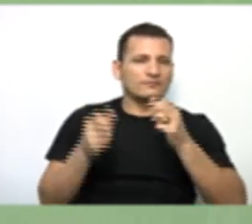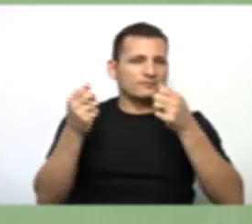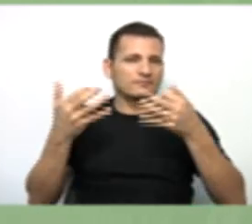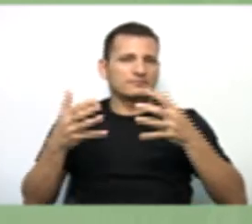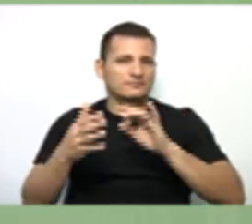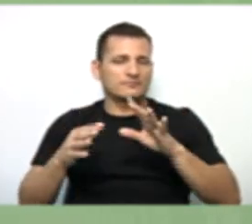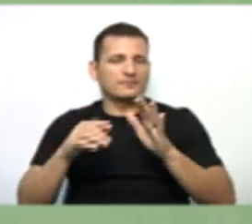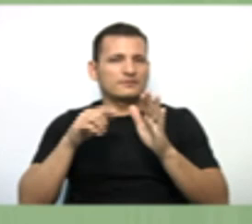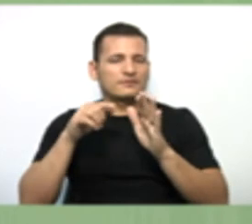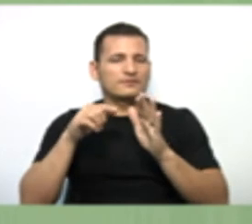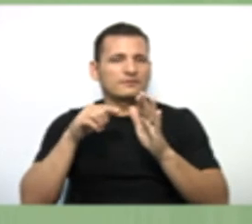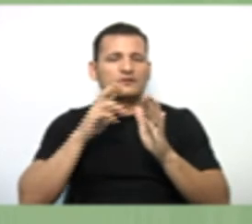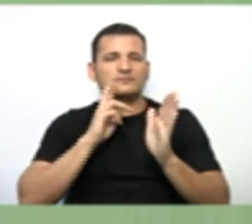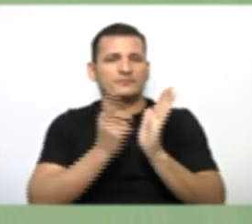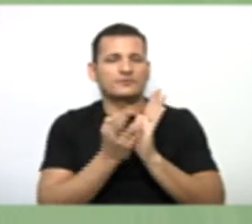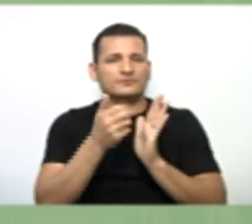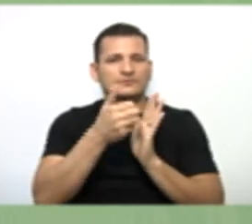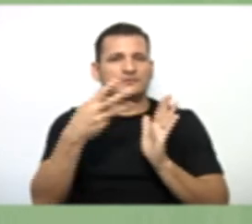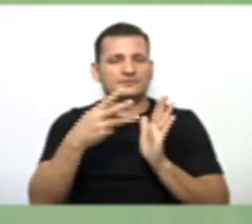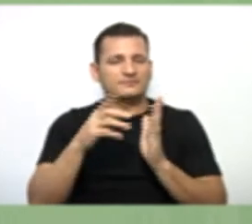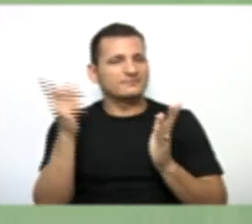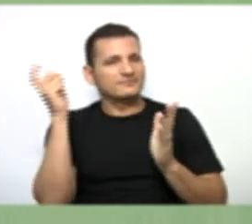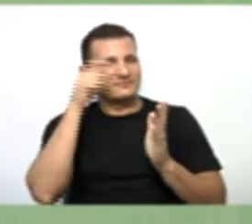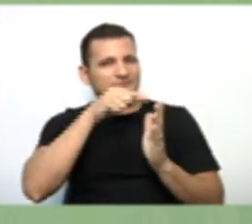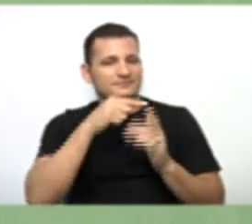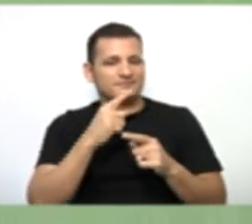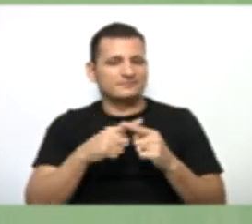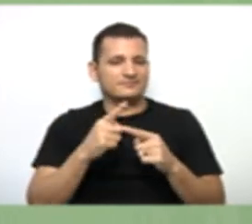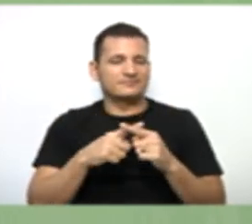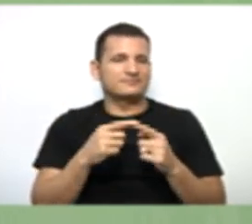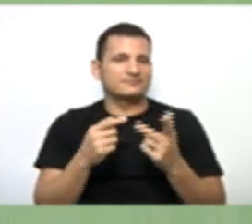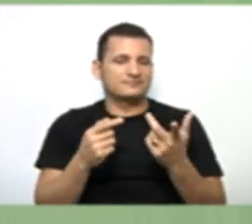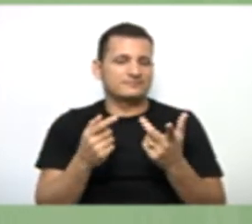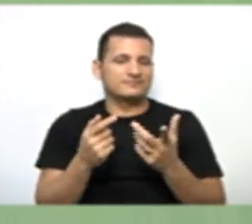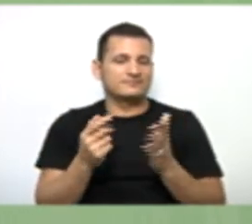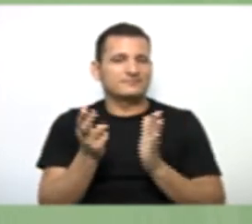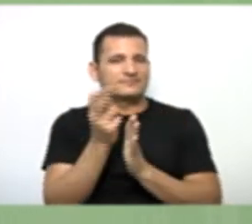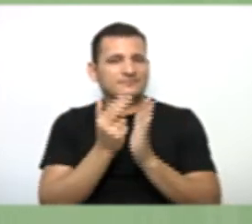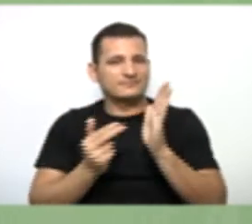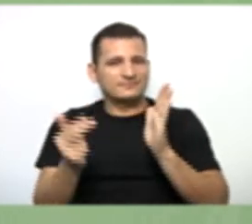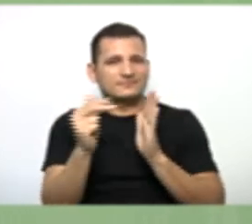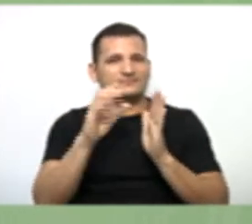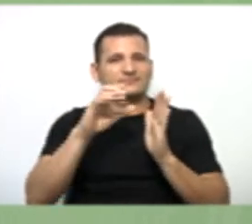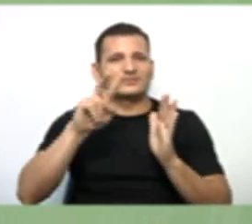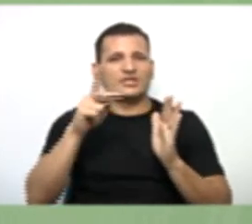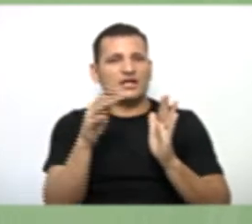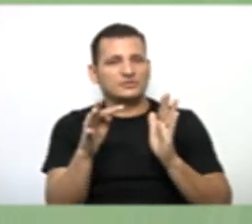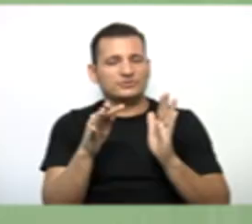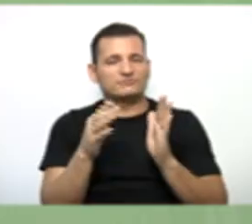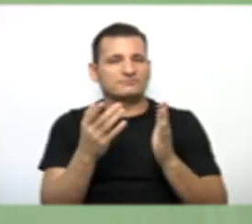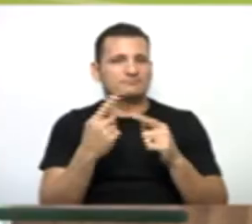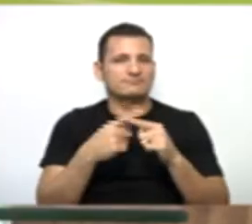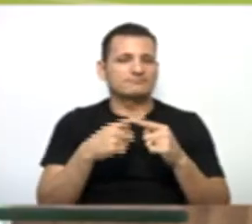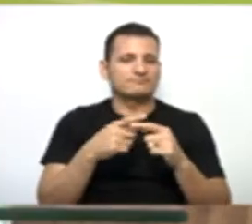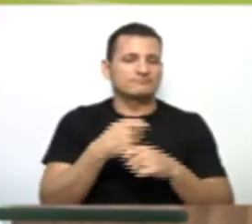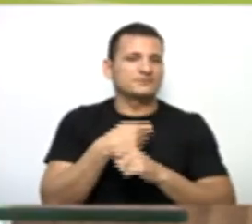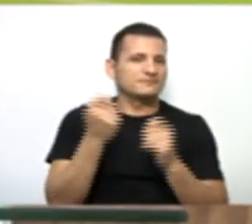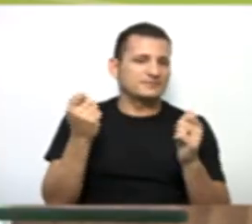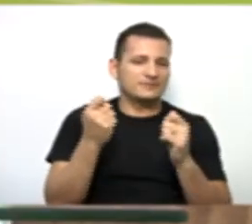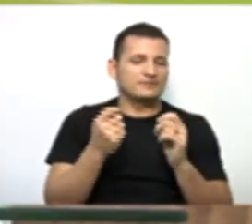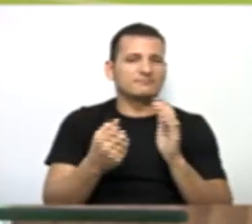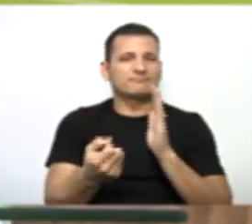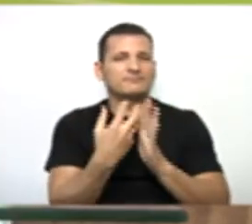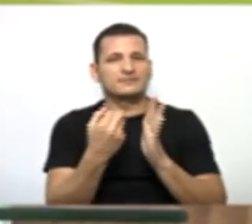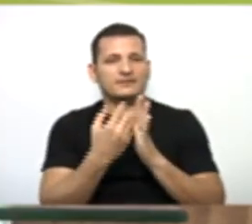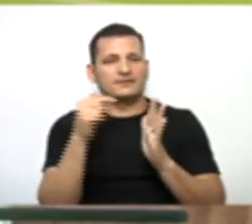resposta da 13, mas seria difícil eles mandar o desenho a gente via chat, né? Porque ele não há possibilidade de mandar a